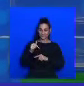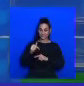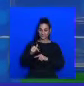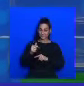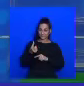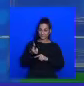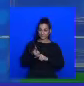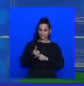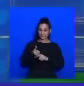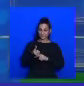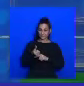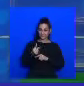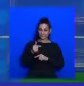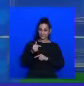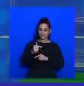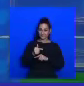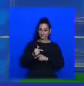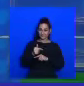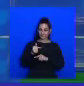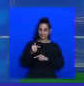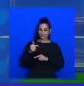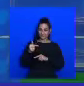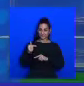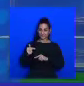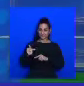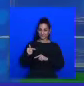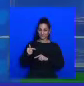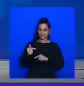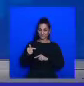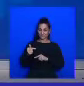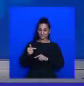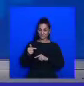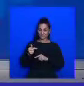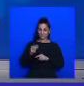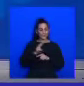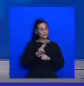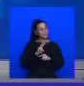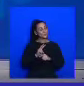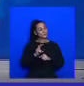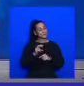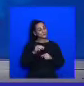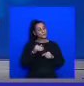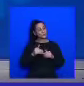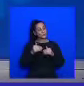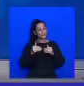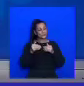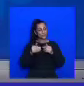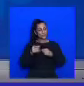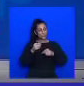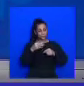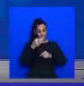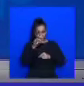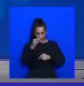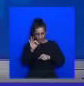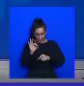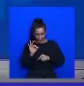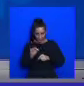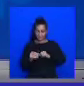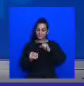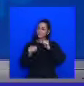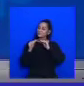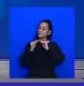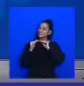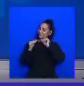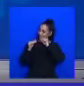27, 76 e 77. Os auditores do Ministério da Economia confirmam? Sim,